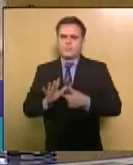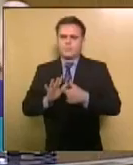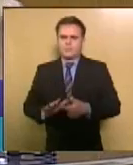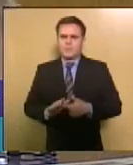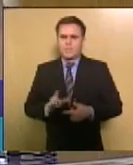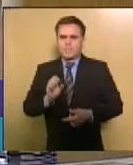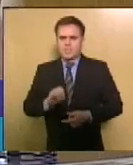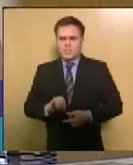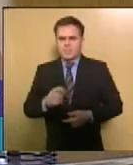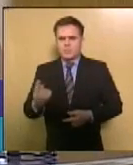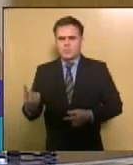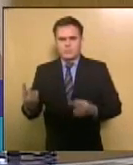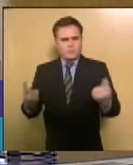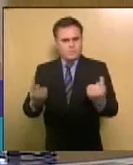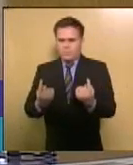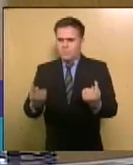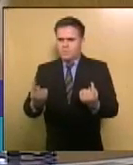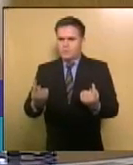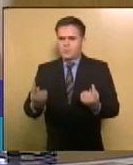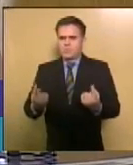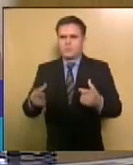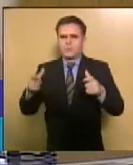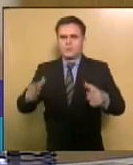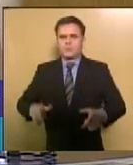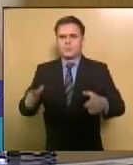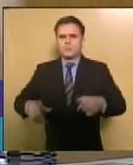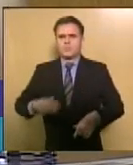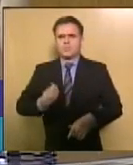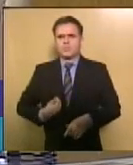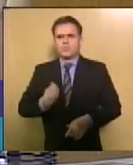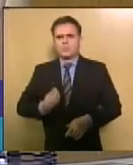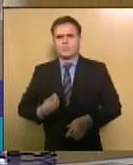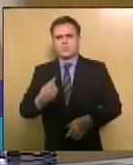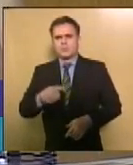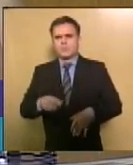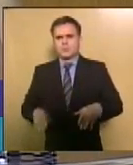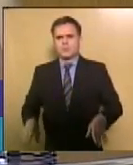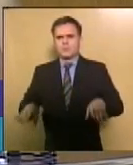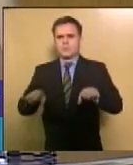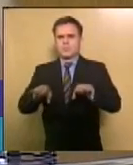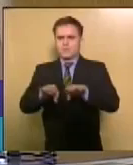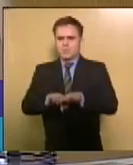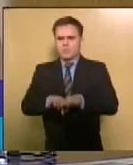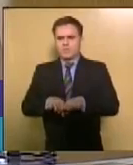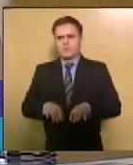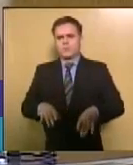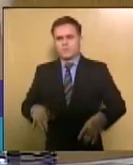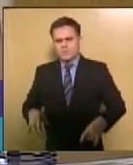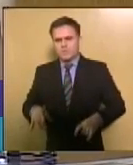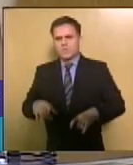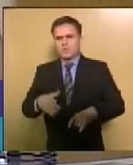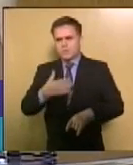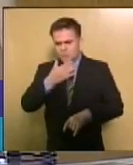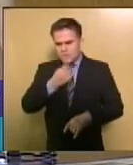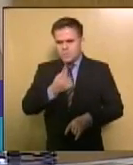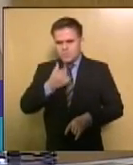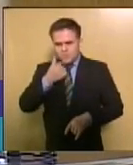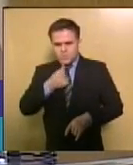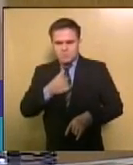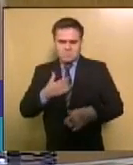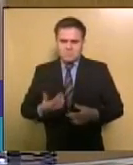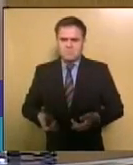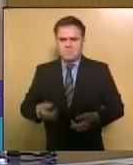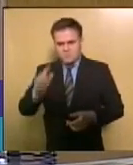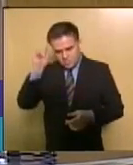essas duas pessoas residindo nos mesmos territórios sob as mesmas condições com o mesmo sexo na mesma faixa etária a gente vai ver que os